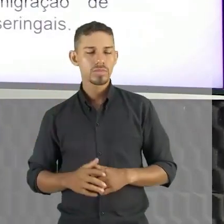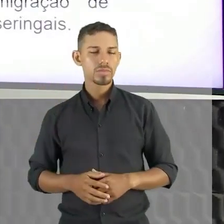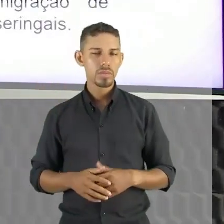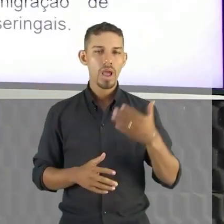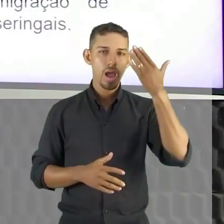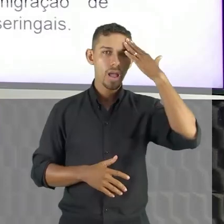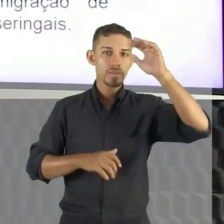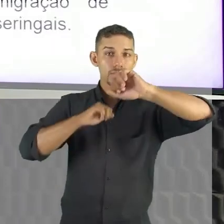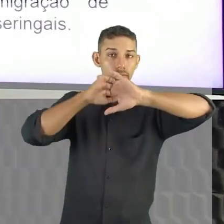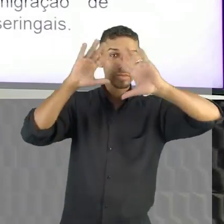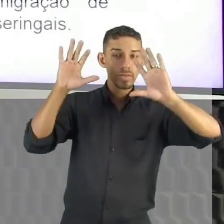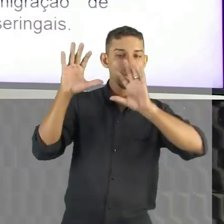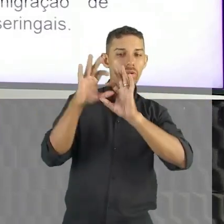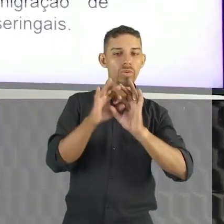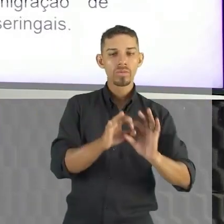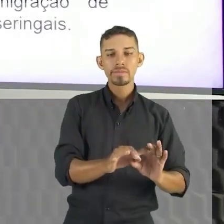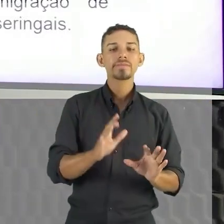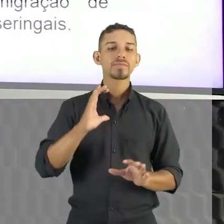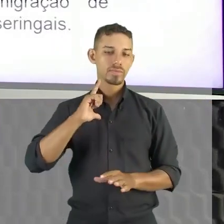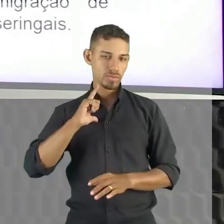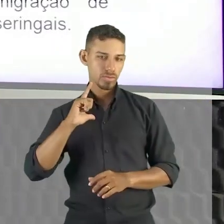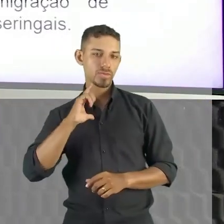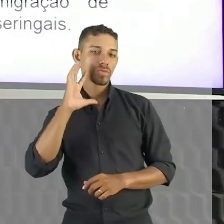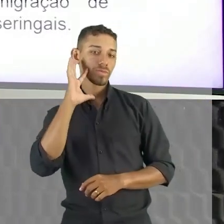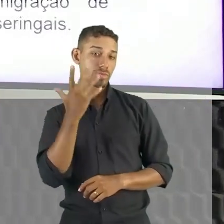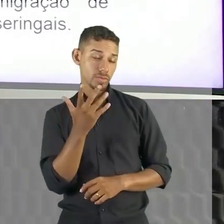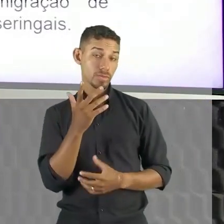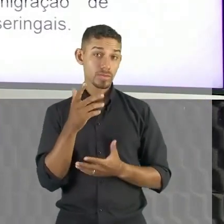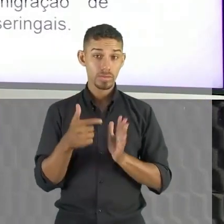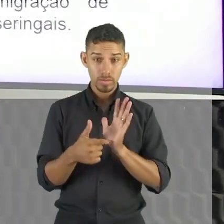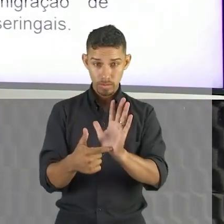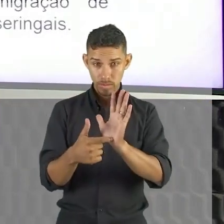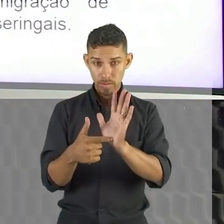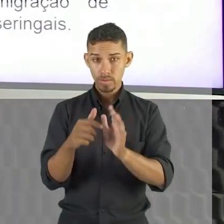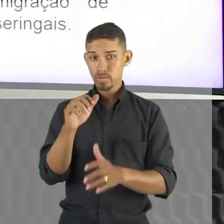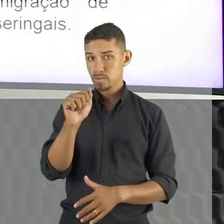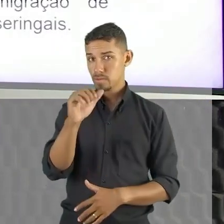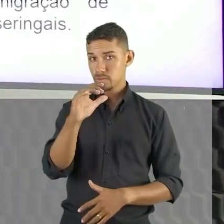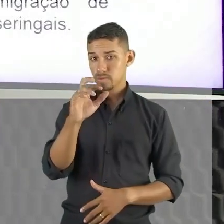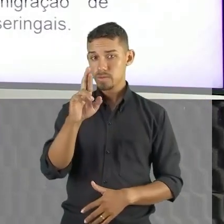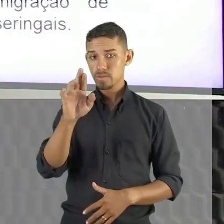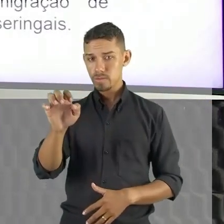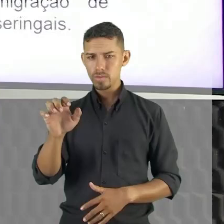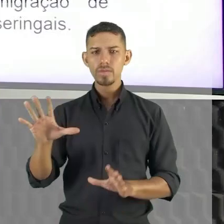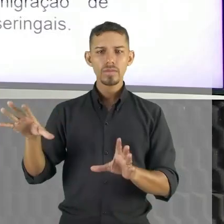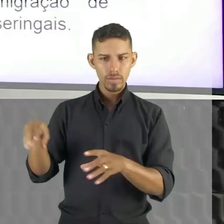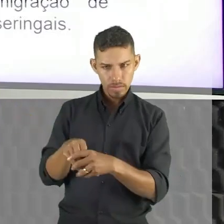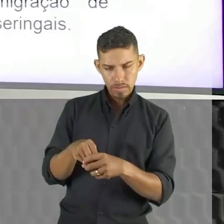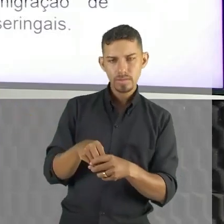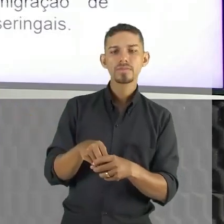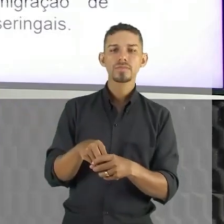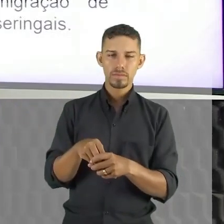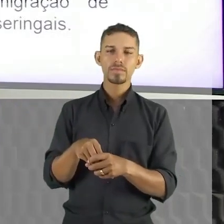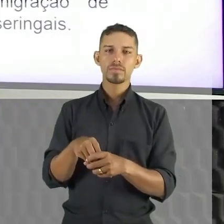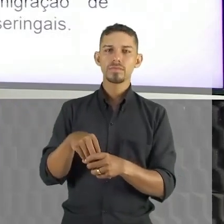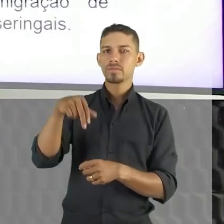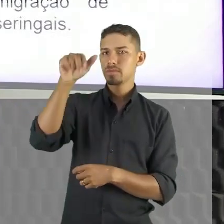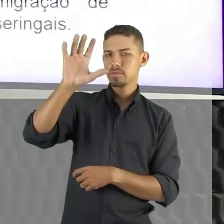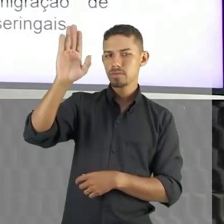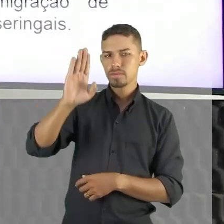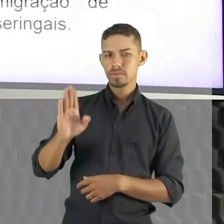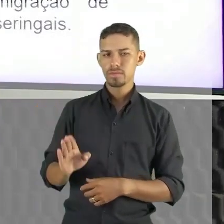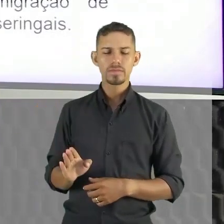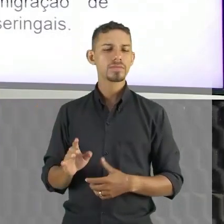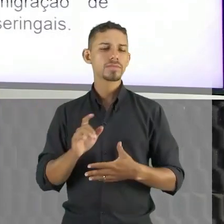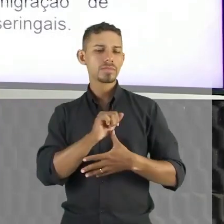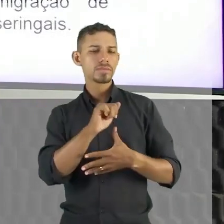Compreendendo o contexto em que ocorreram os fatos apresentados, o Acre tornou-se parte do território nacional brasileiro. Letra A,